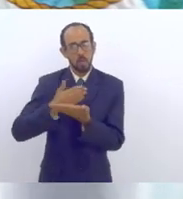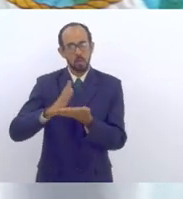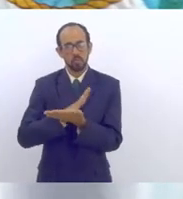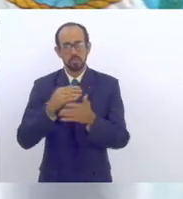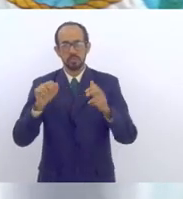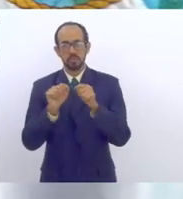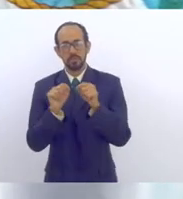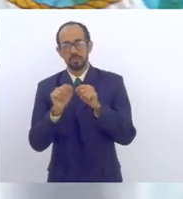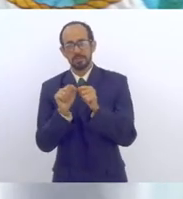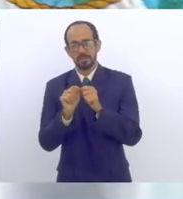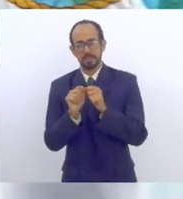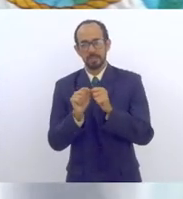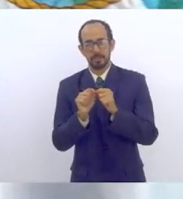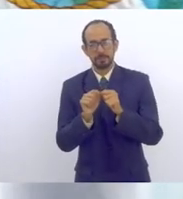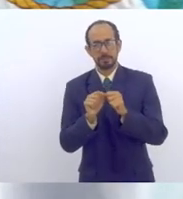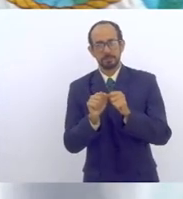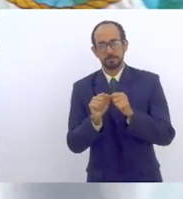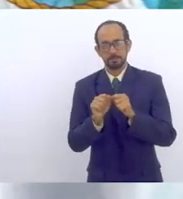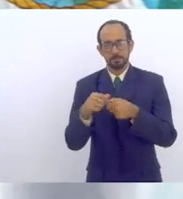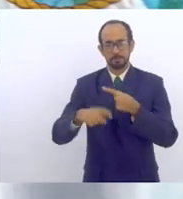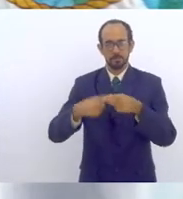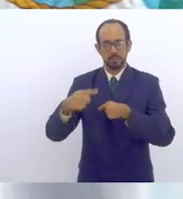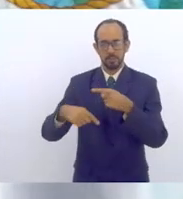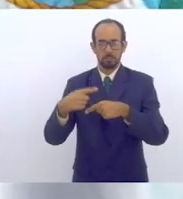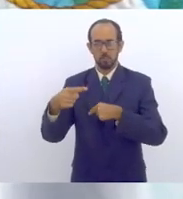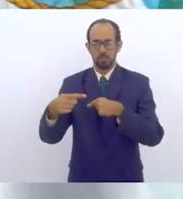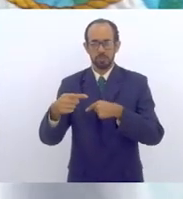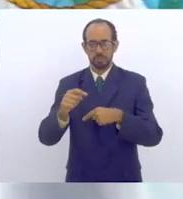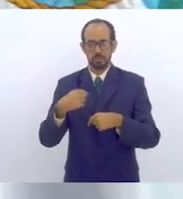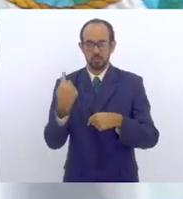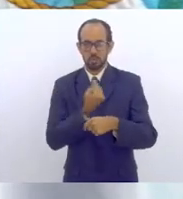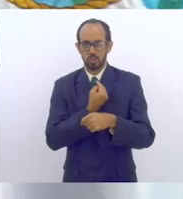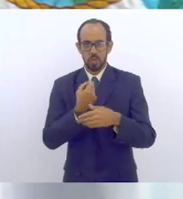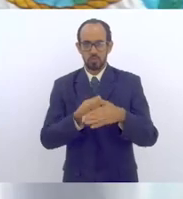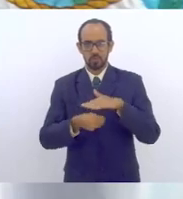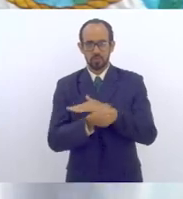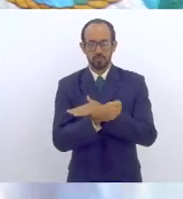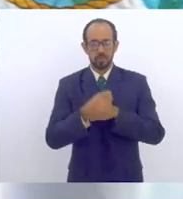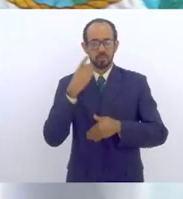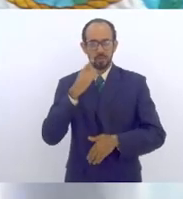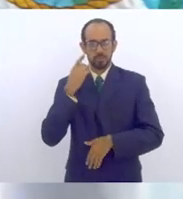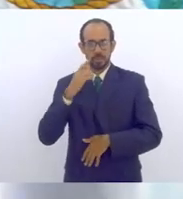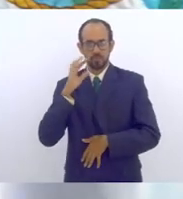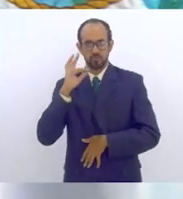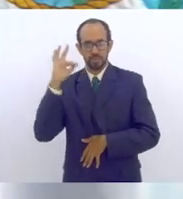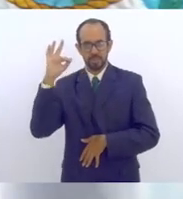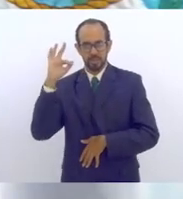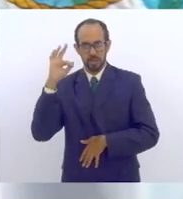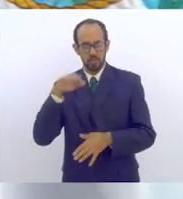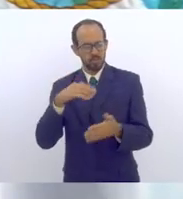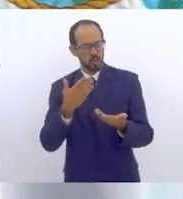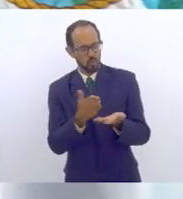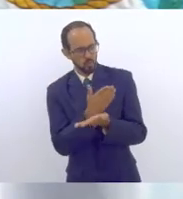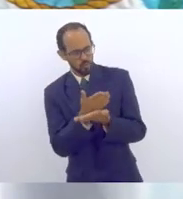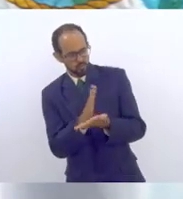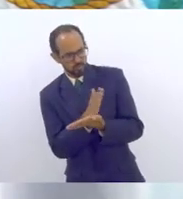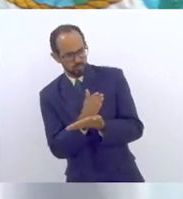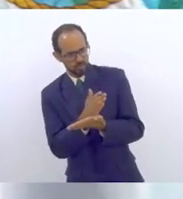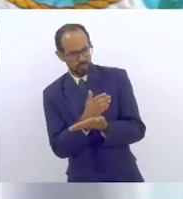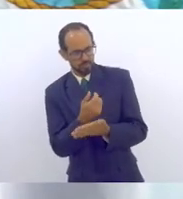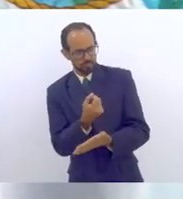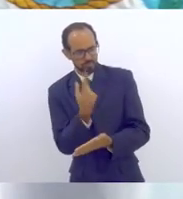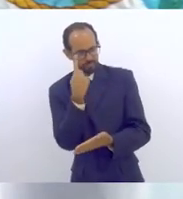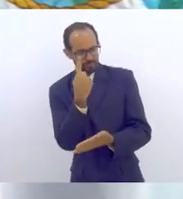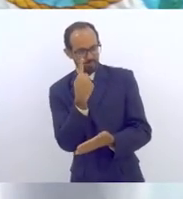essas homenagens é quando a gente já tiver no mandato de deputado federal então vocês estão extraindo um pouco mas a gente